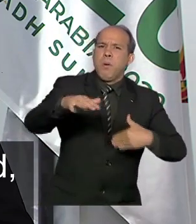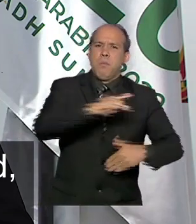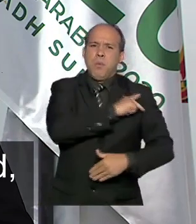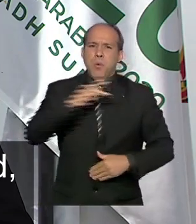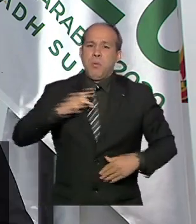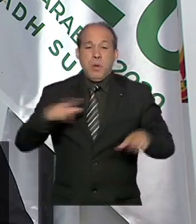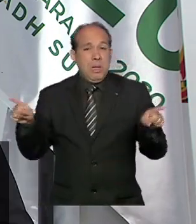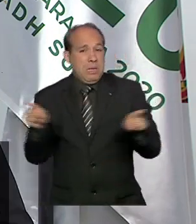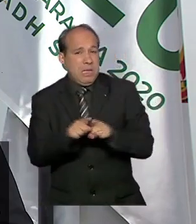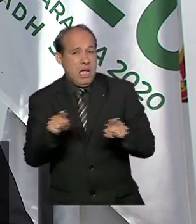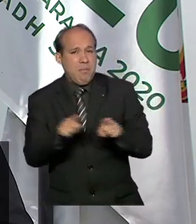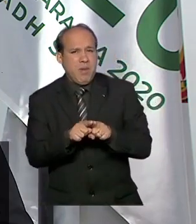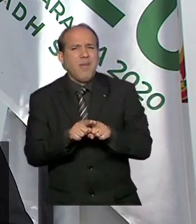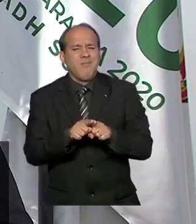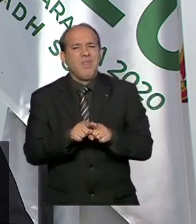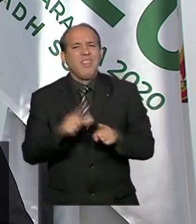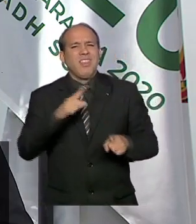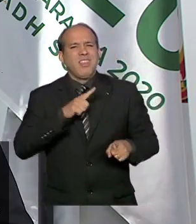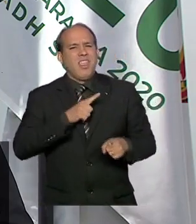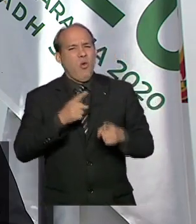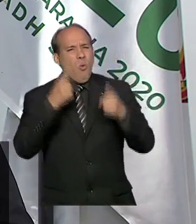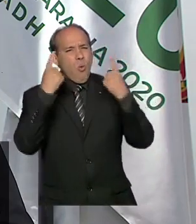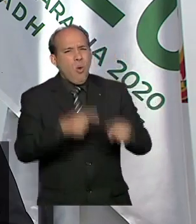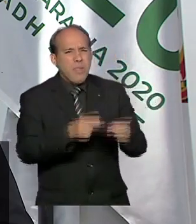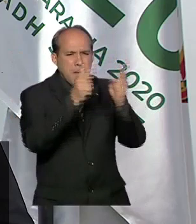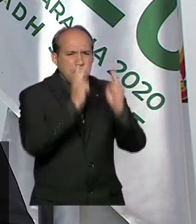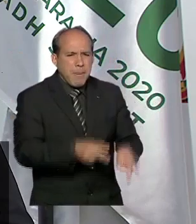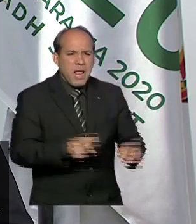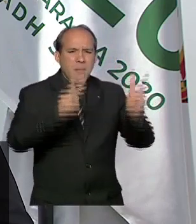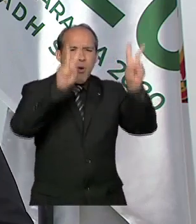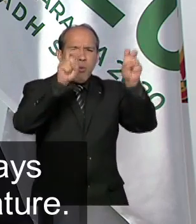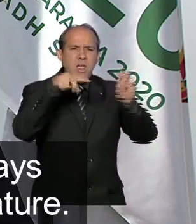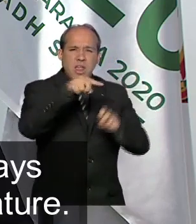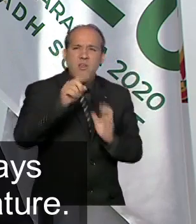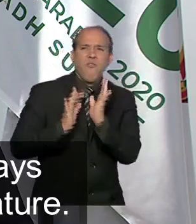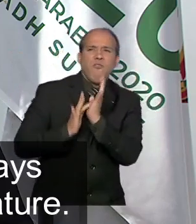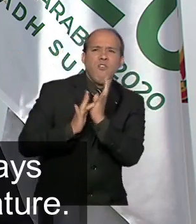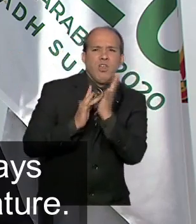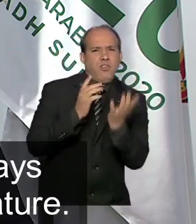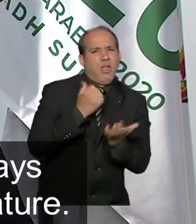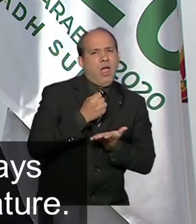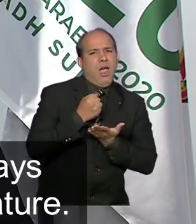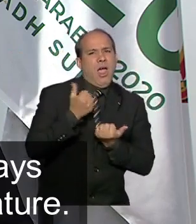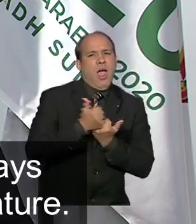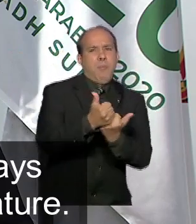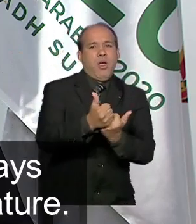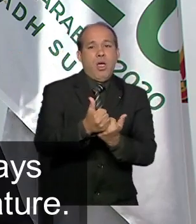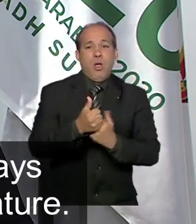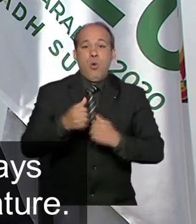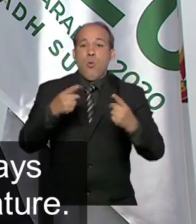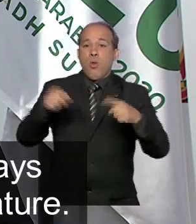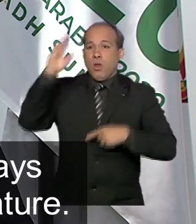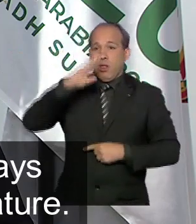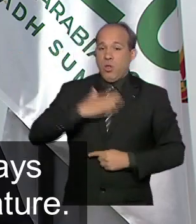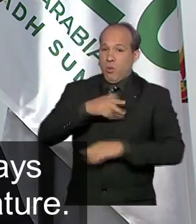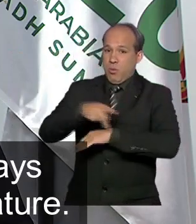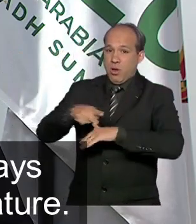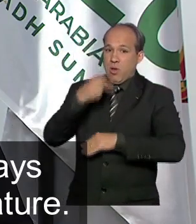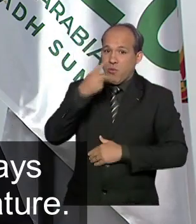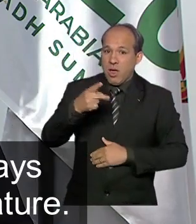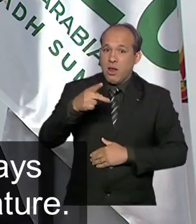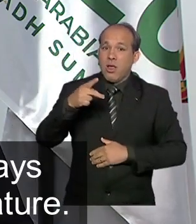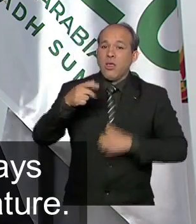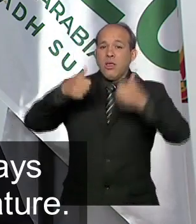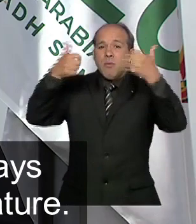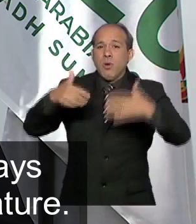no limite fere a própria causa que fingem apoiar o Hino Nacional de meu país diz que o